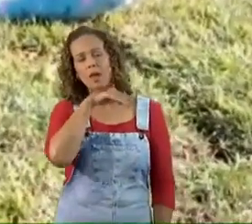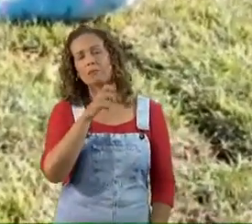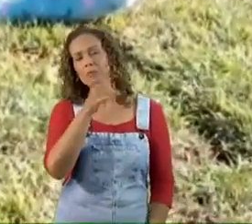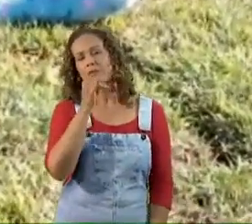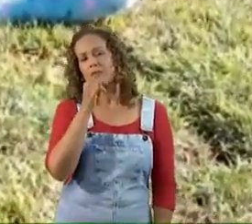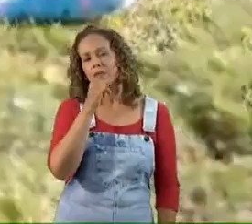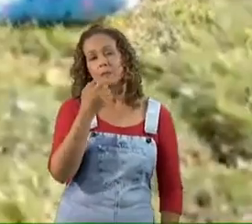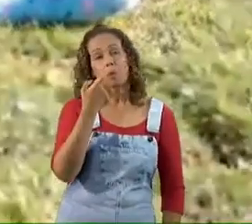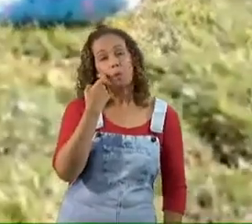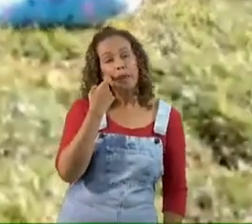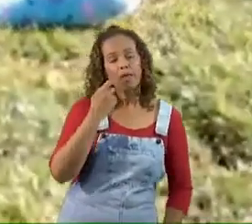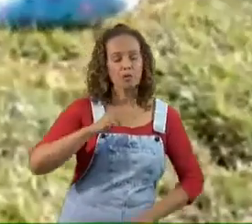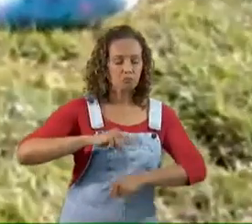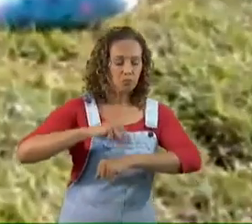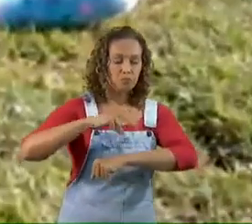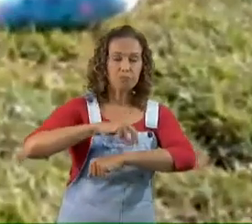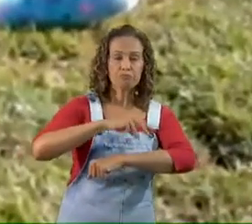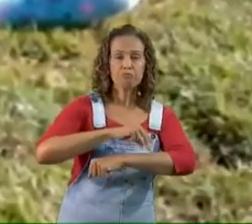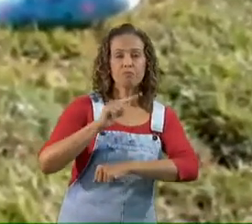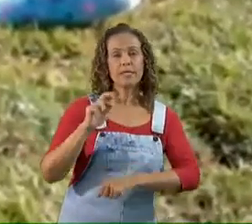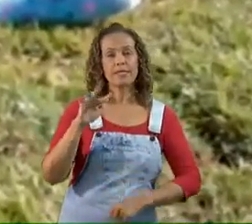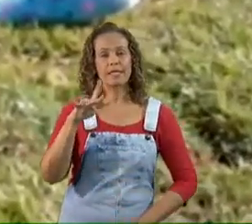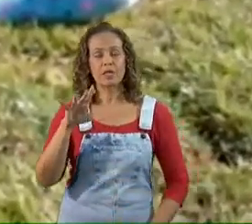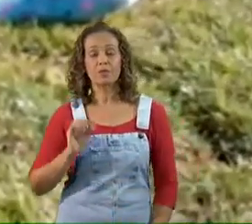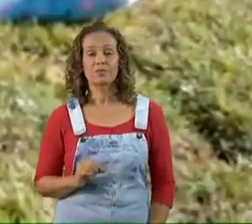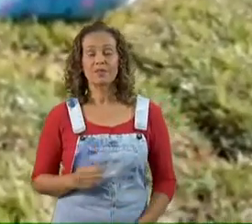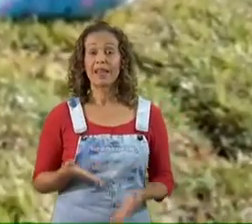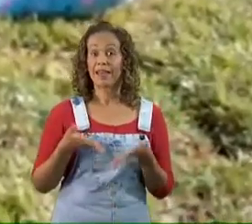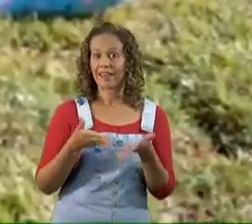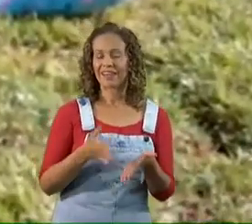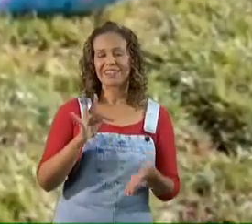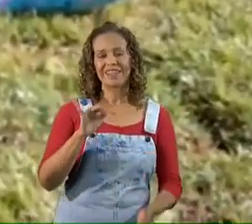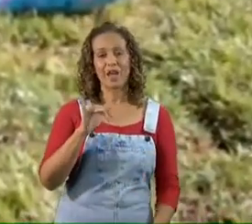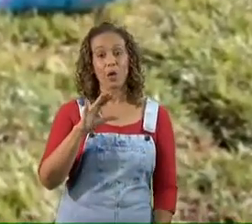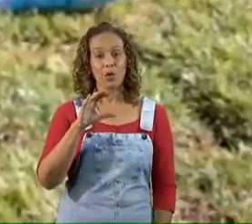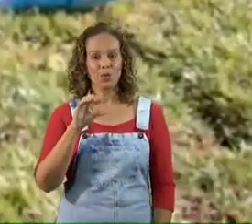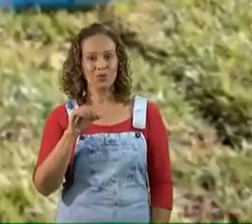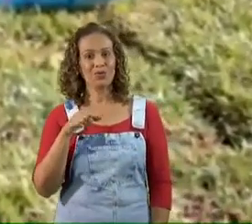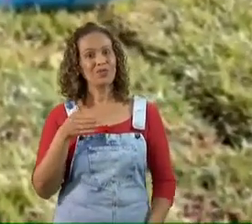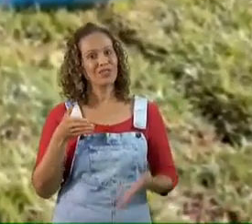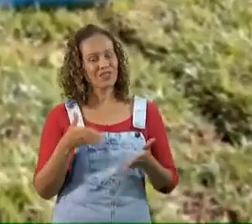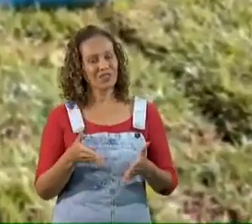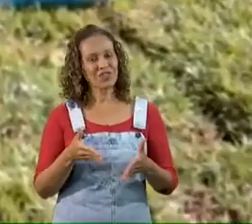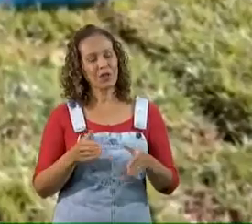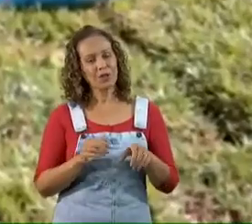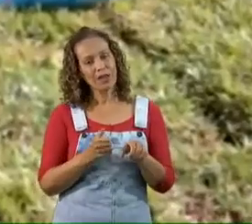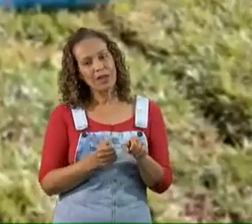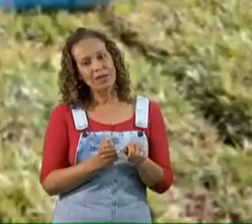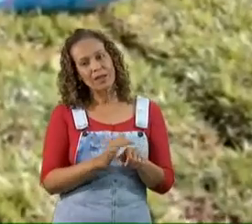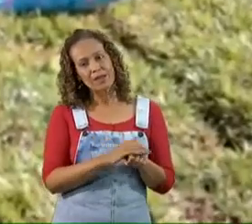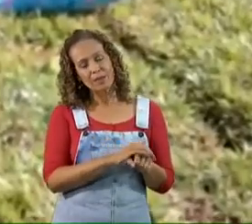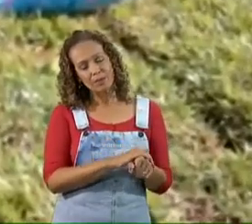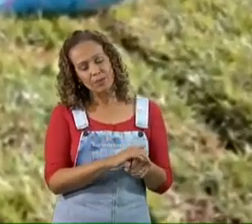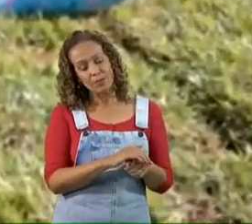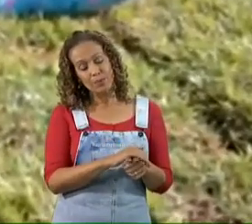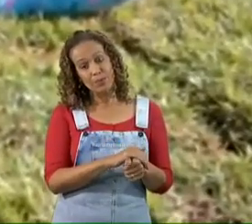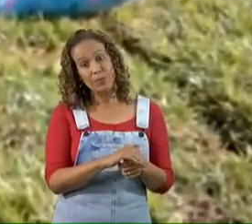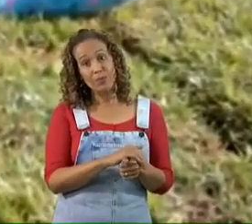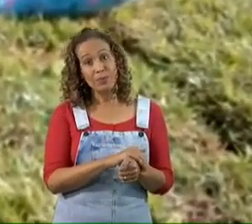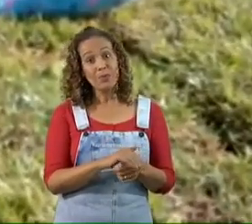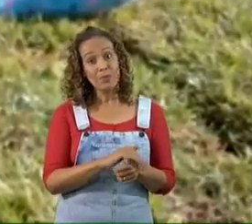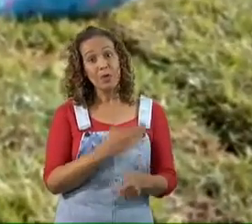e grilo. Esse daqui é o Tico, o nosso jabuti. Ele vive de 80 a 100 anos.